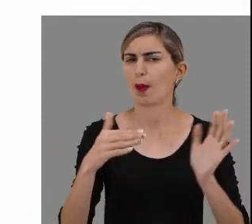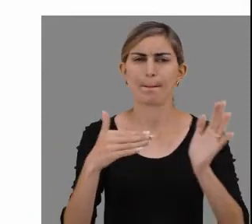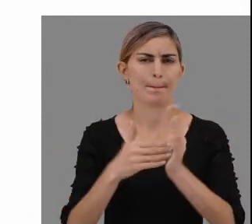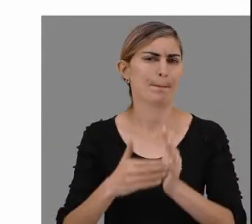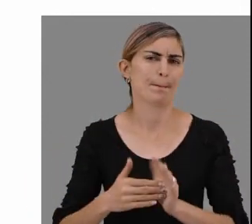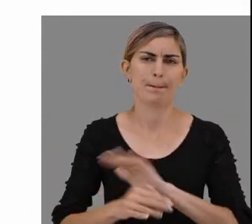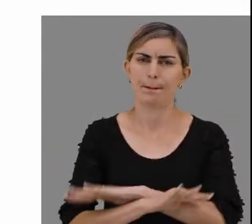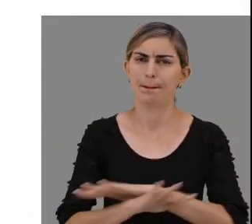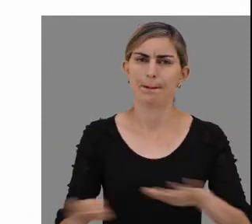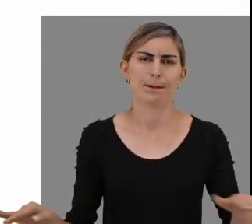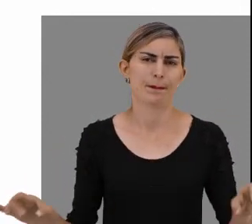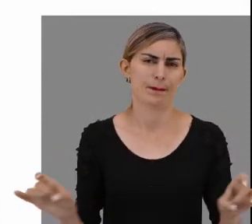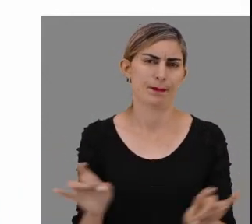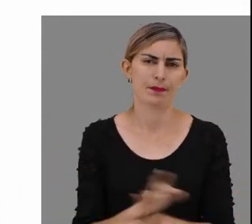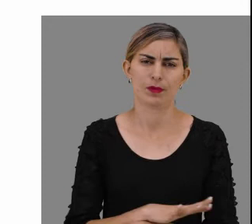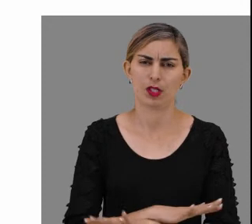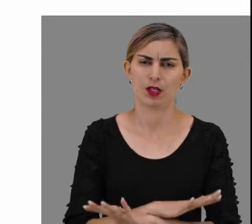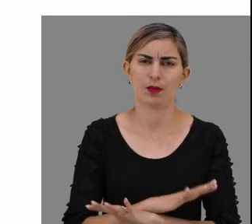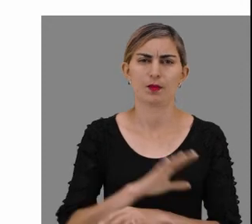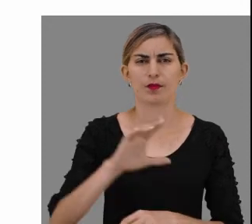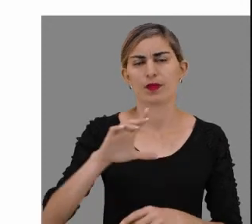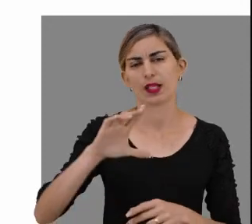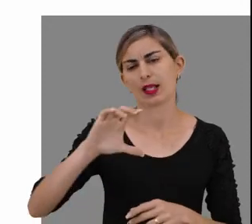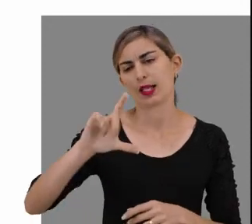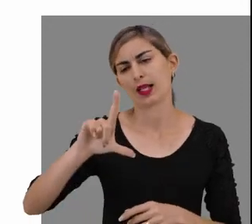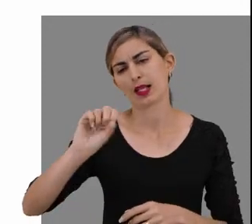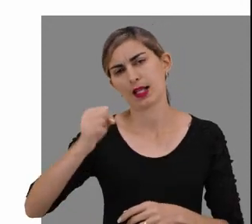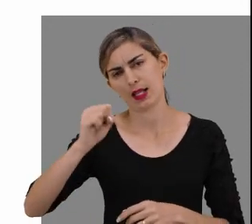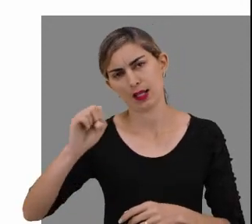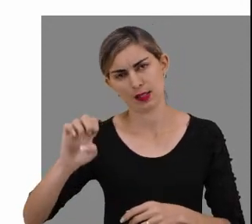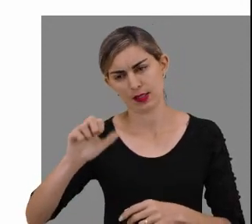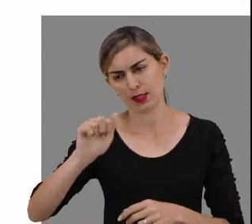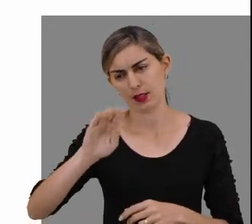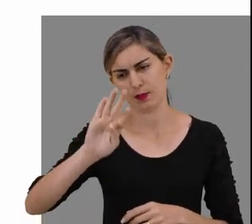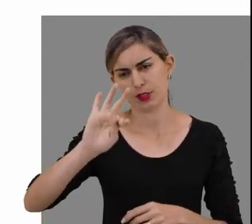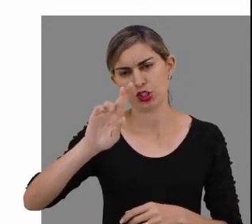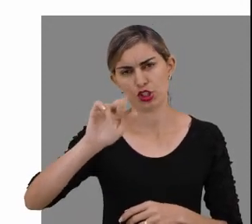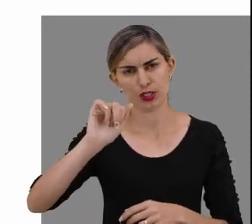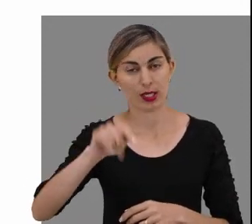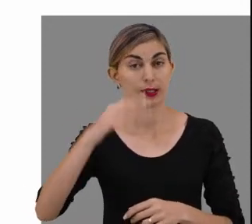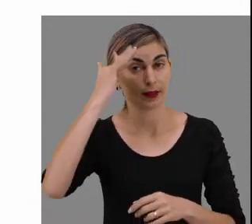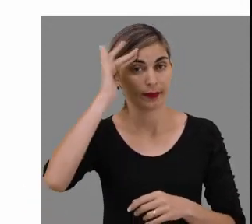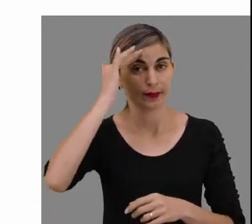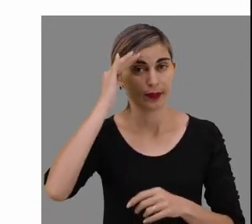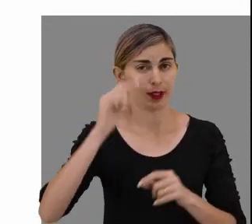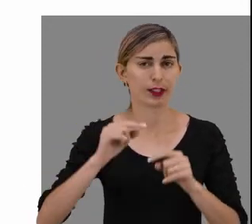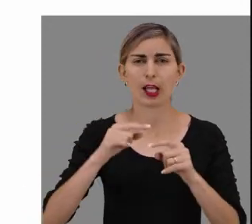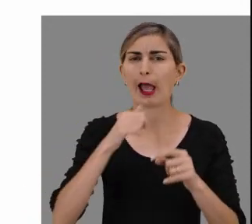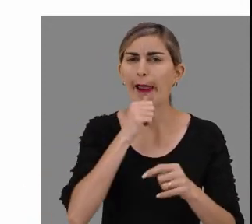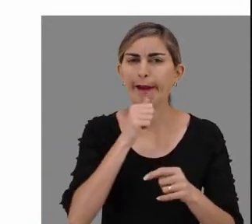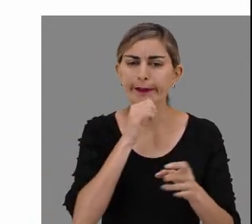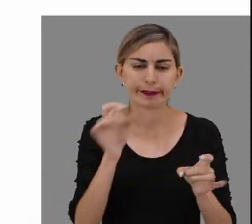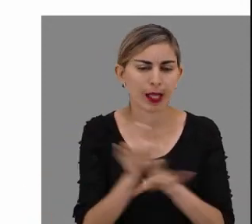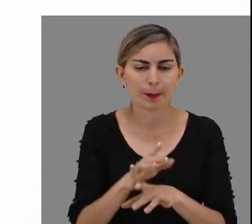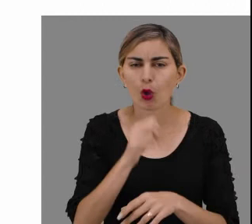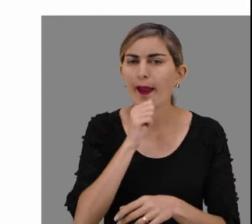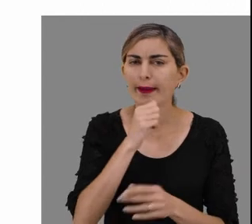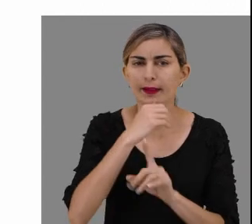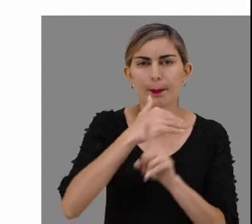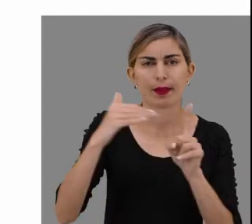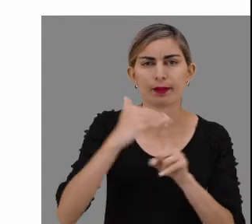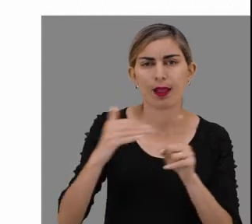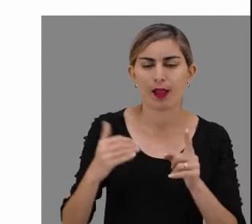chegou no seu ponto máximo. Já uma classe abstrata, entenda como uma classe em que ela está